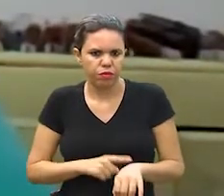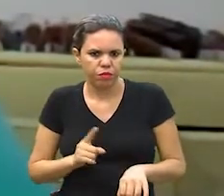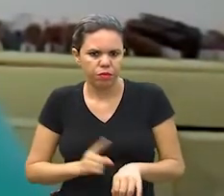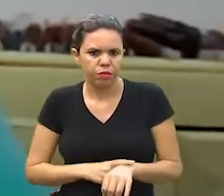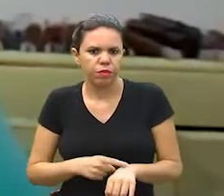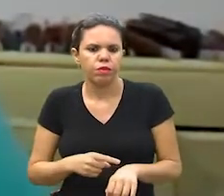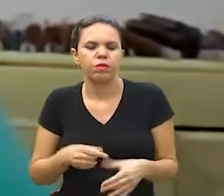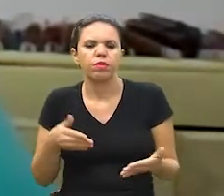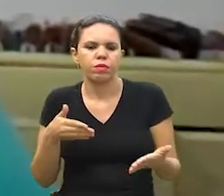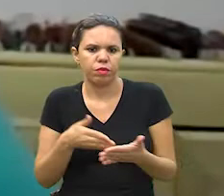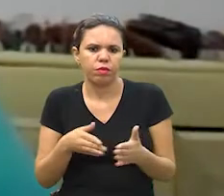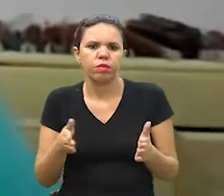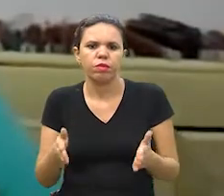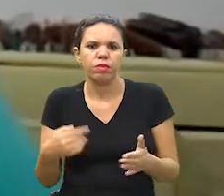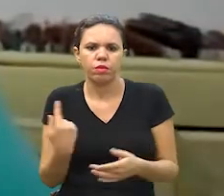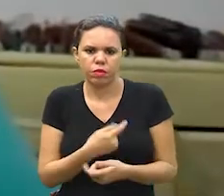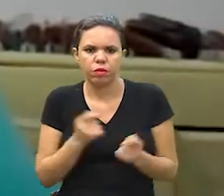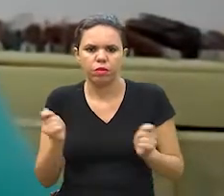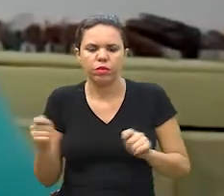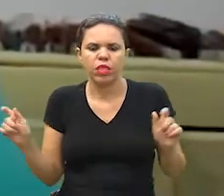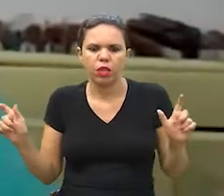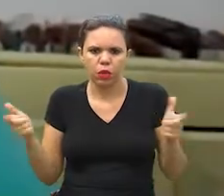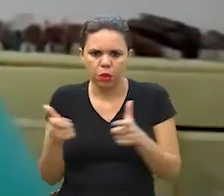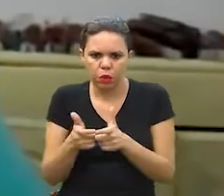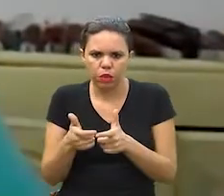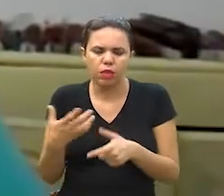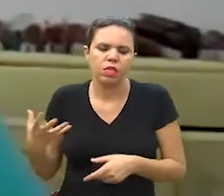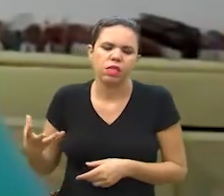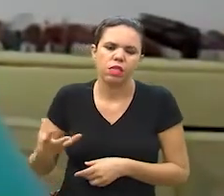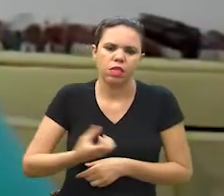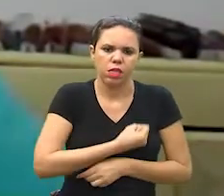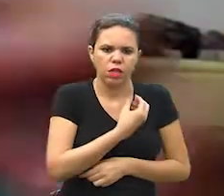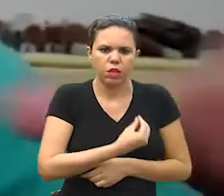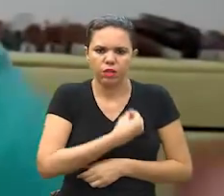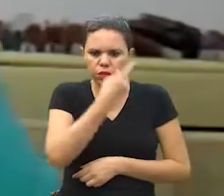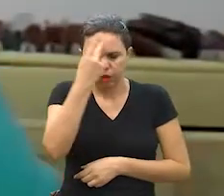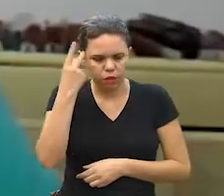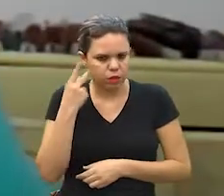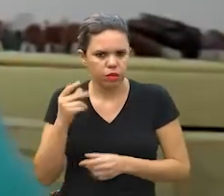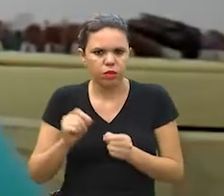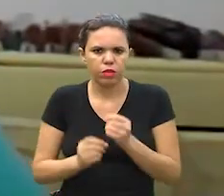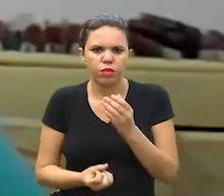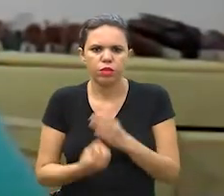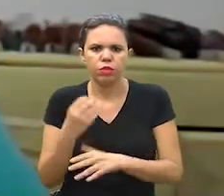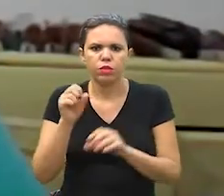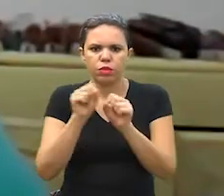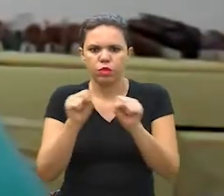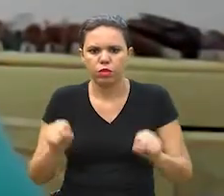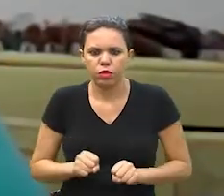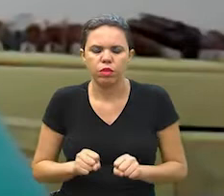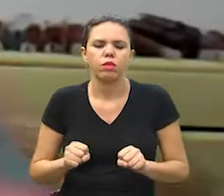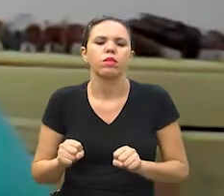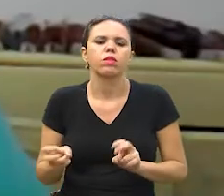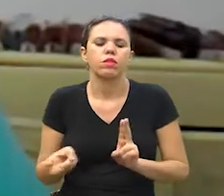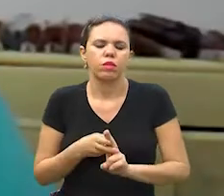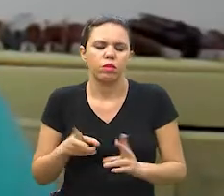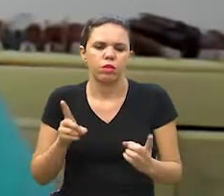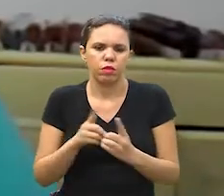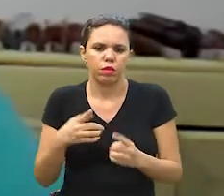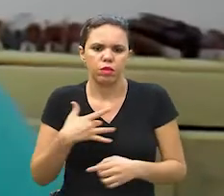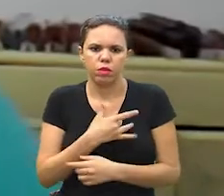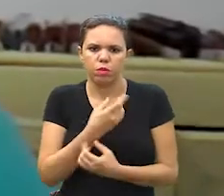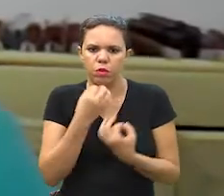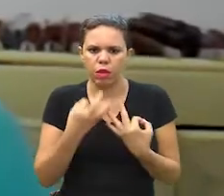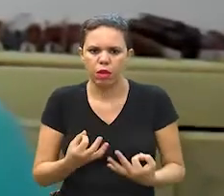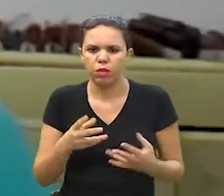tempo determinado, a gente pode baixar a curva e salvar vidas. Dar condição para que o sistema de saúde possa atender e atender bem a